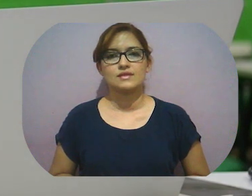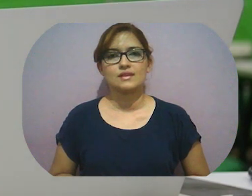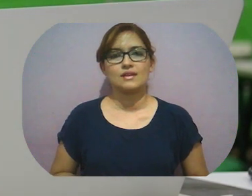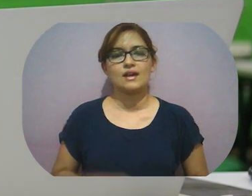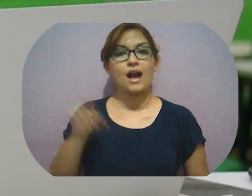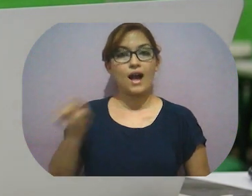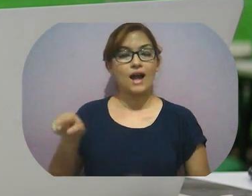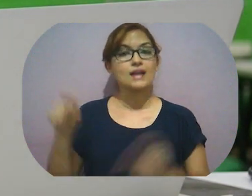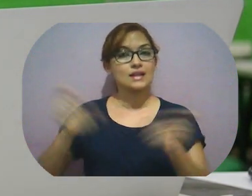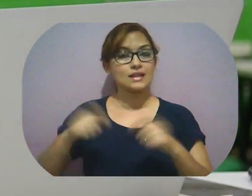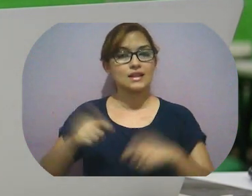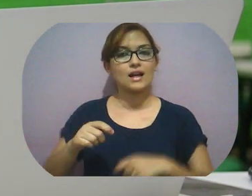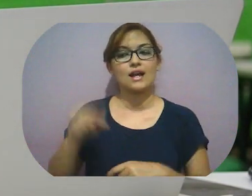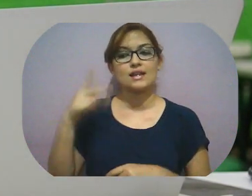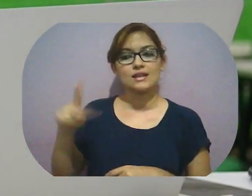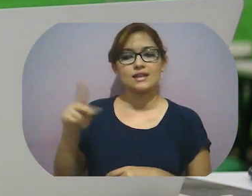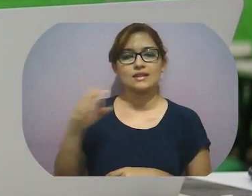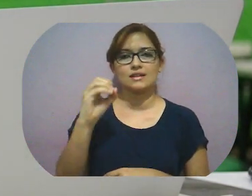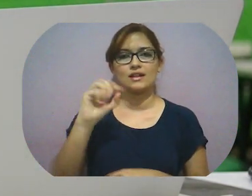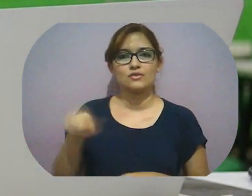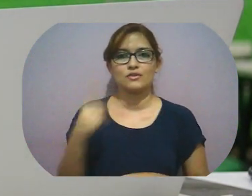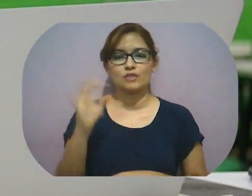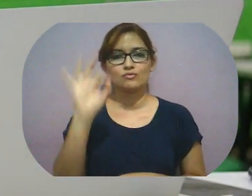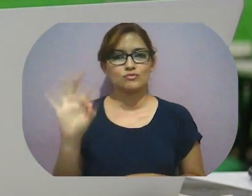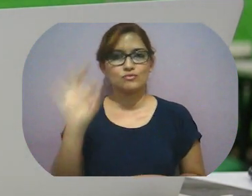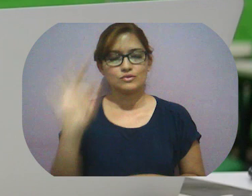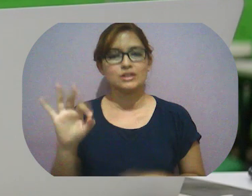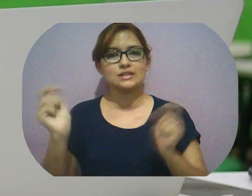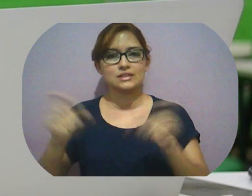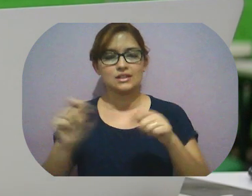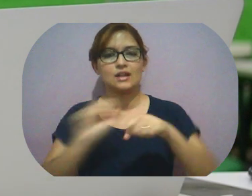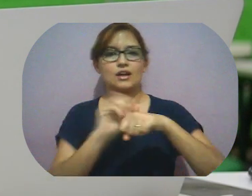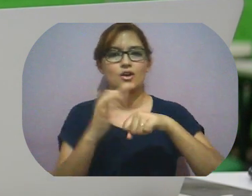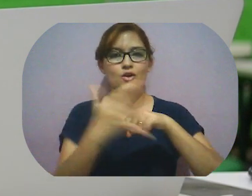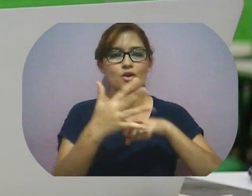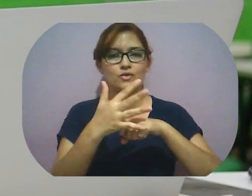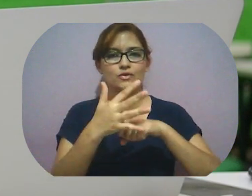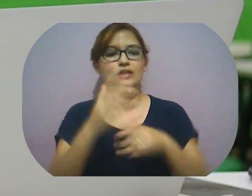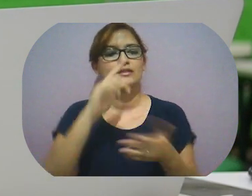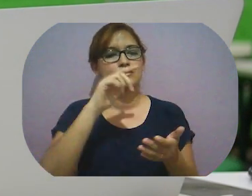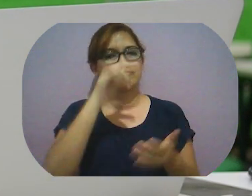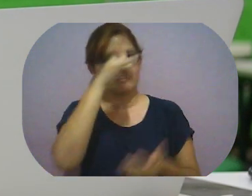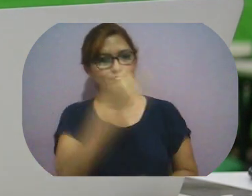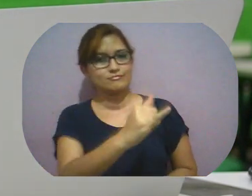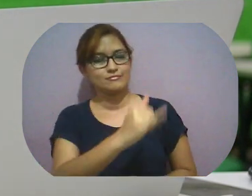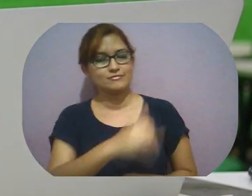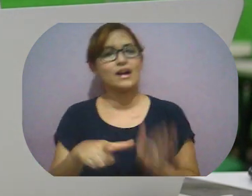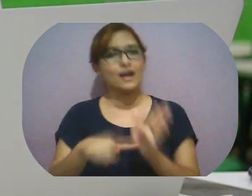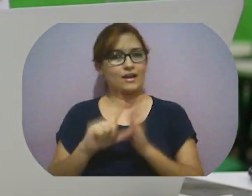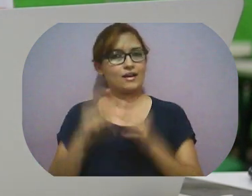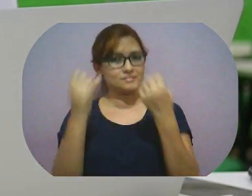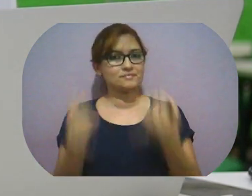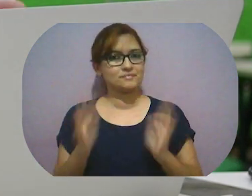né, de água sanitária a 0,1%, que ajuda a combater o Covid-19,